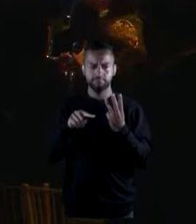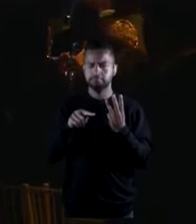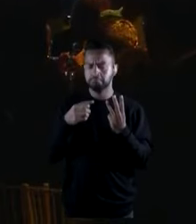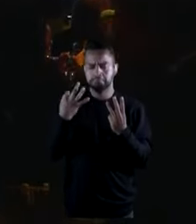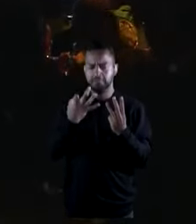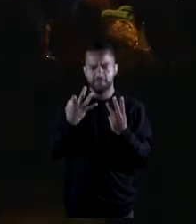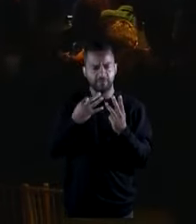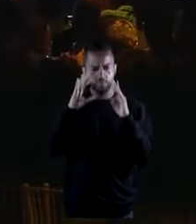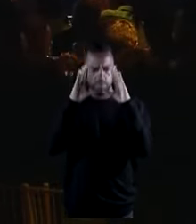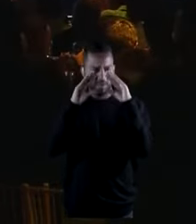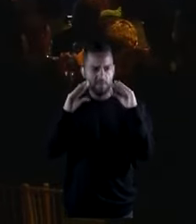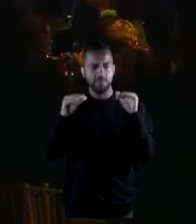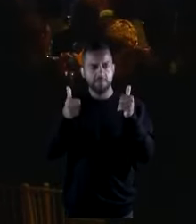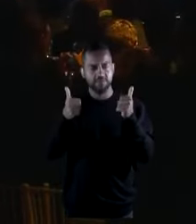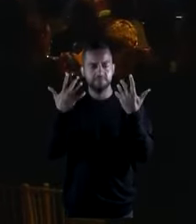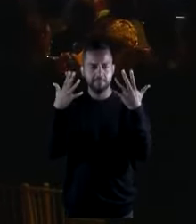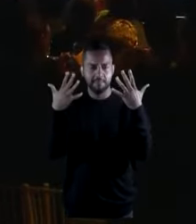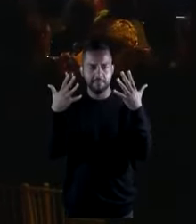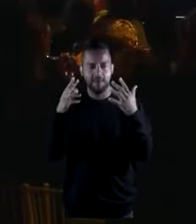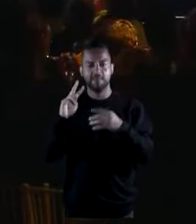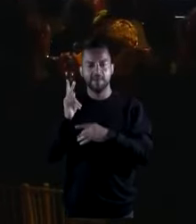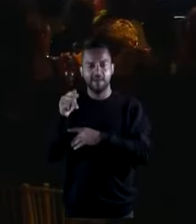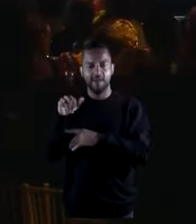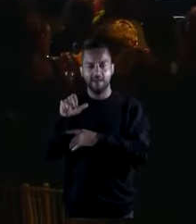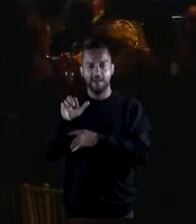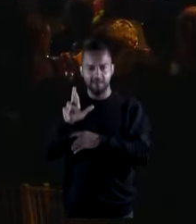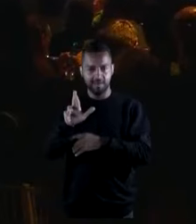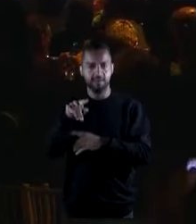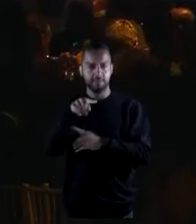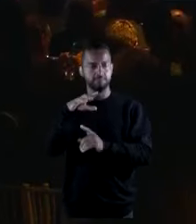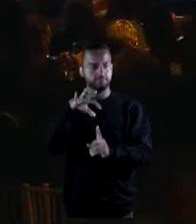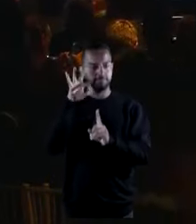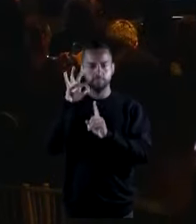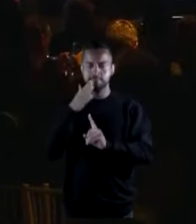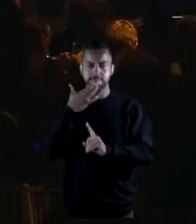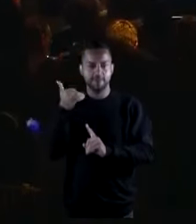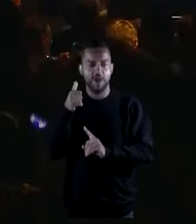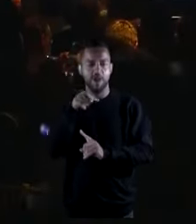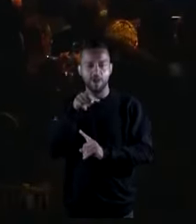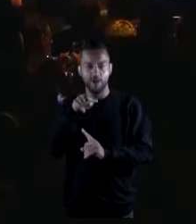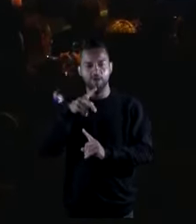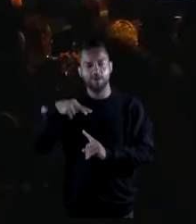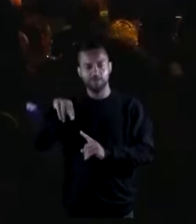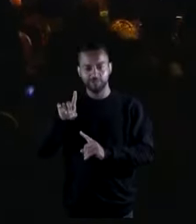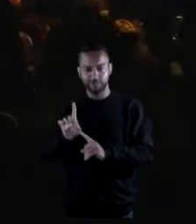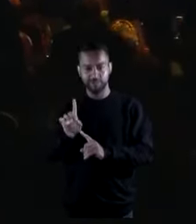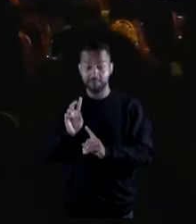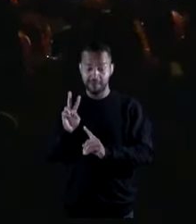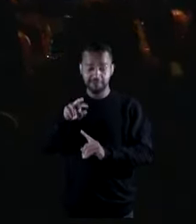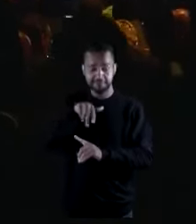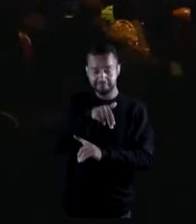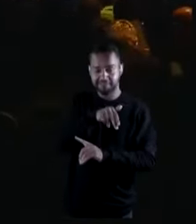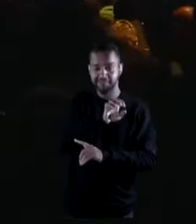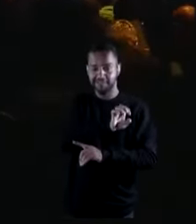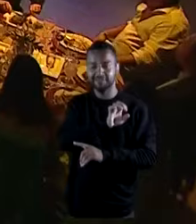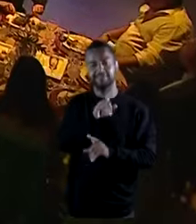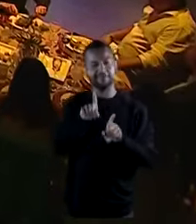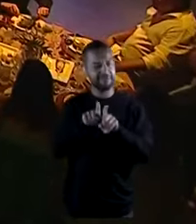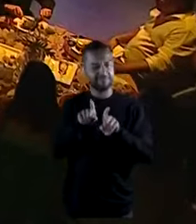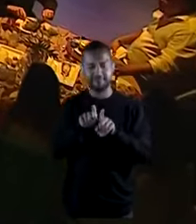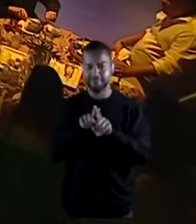estaria tranquilo, mas parabéns pelo Rainer. O Rainer foi eleito o melhor do lateral direito, mas se precisar na esquerda, ele vai também. Tava bem